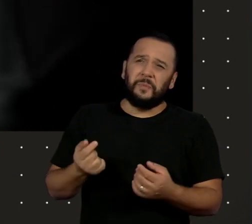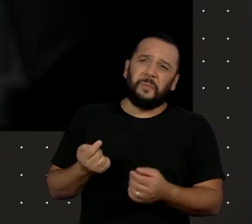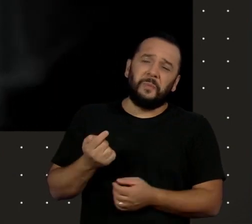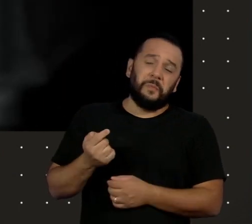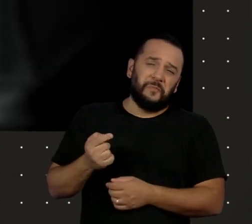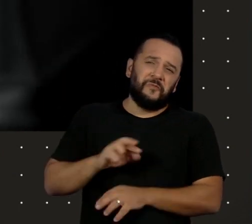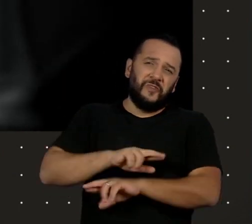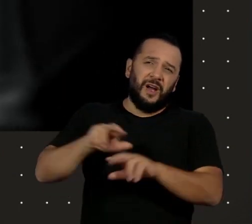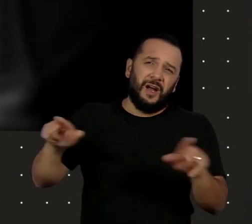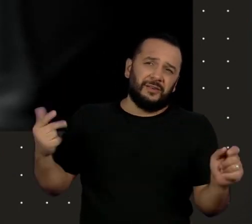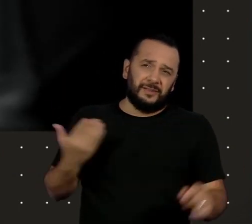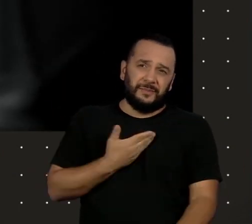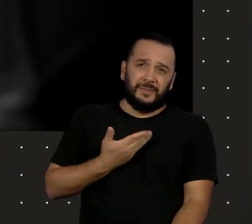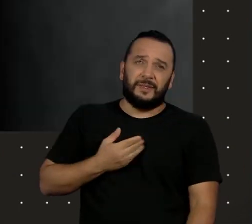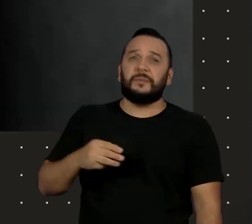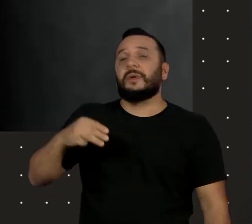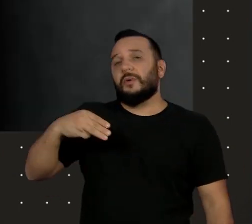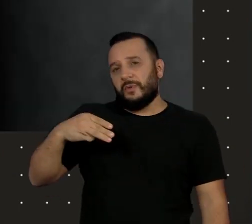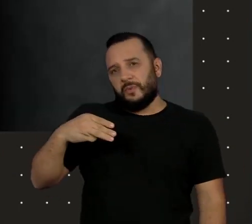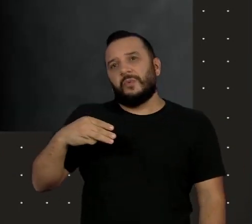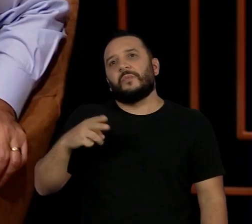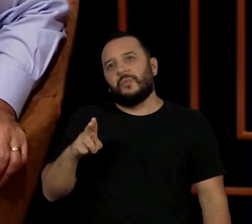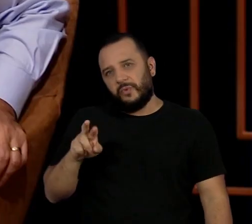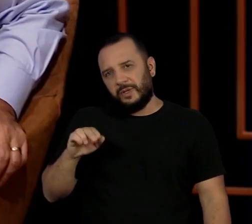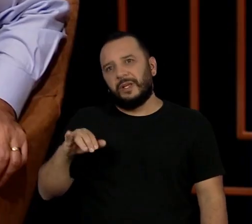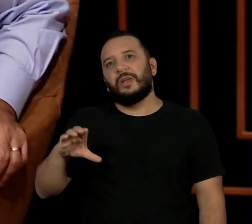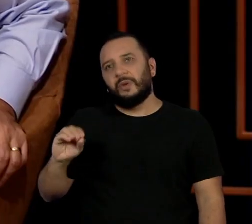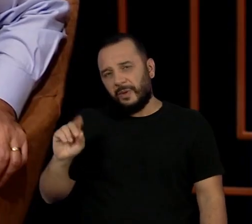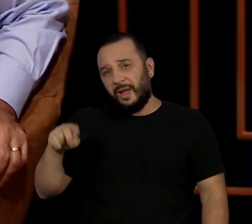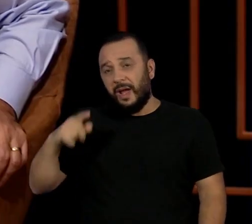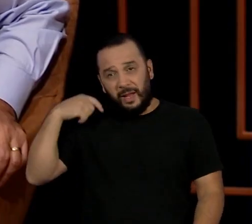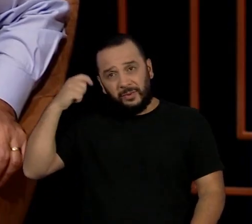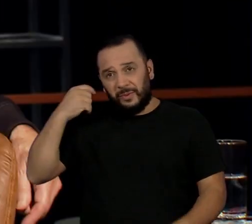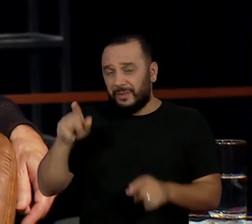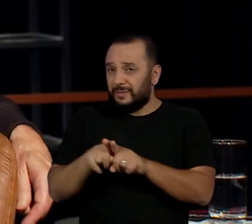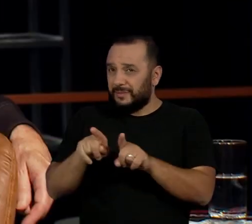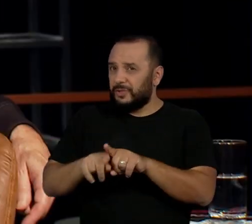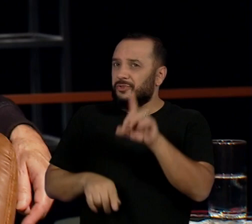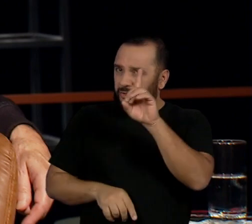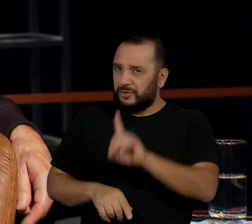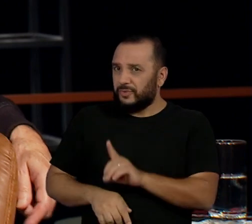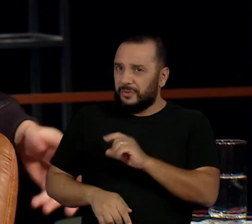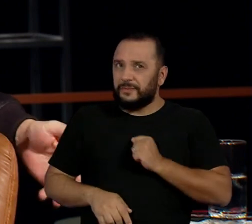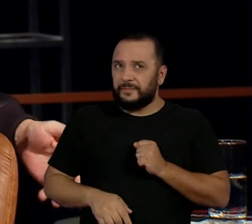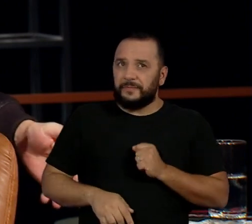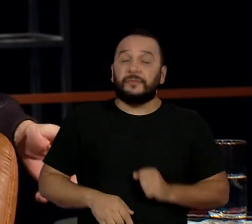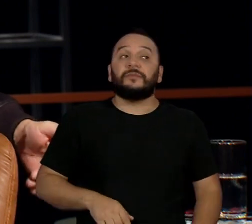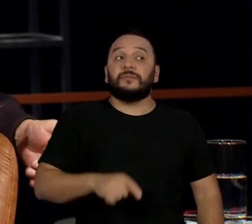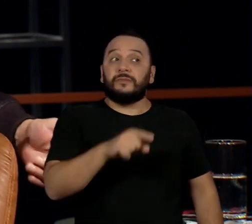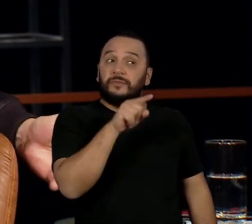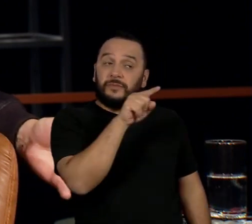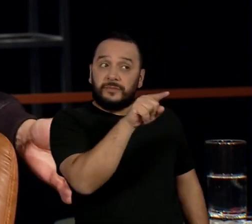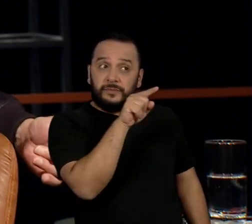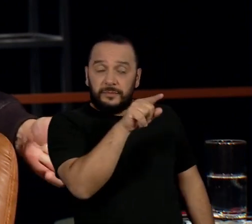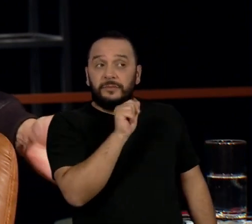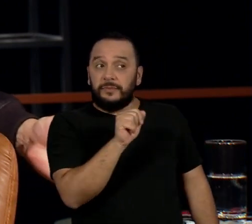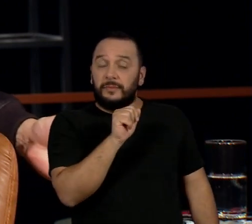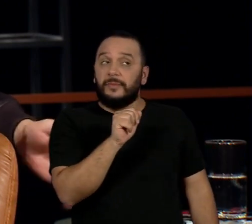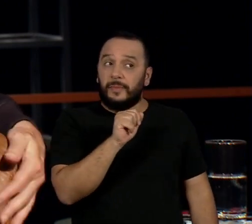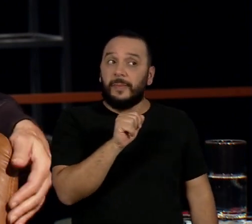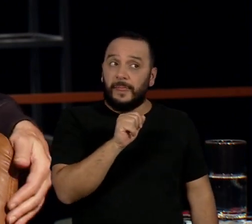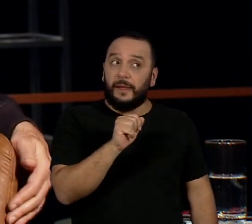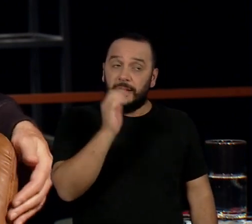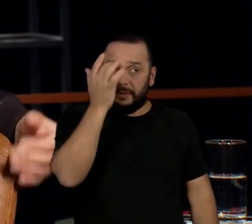bem, porque vieram falar aqui. Murilo, além de ser um grande ator, é um grande diretor. Agora, você foi considerado, é considerado por vários atores,